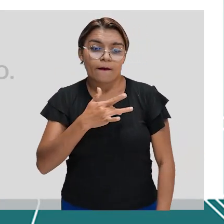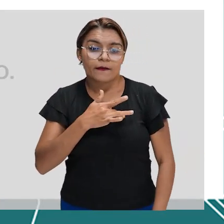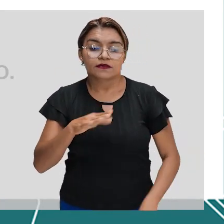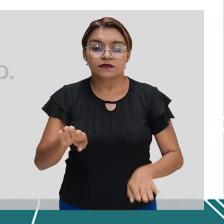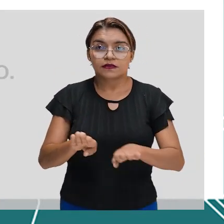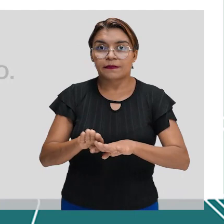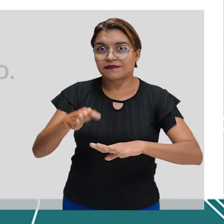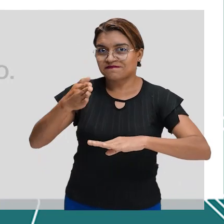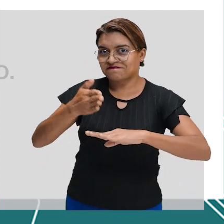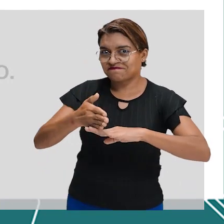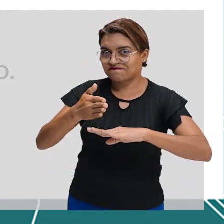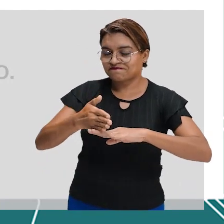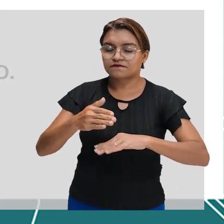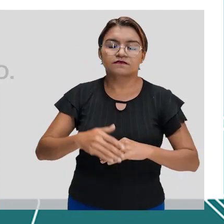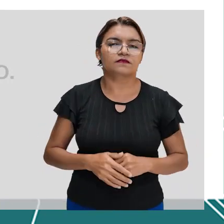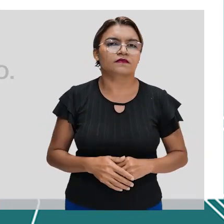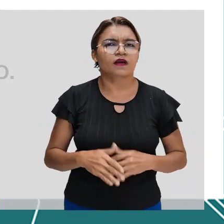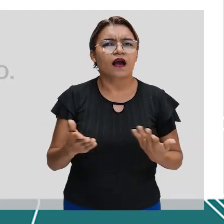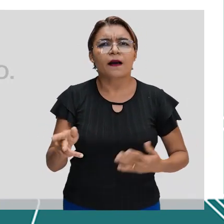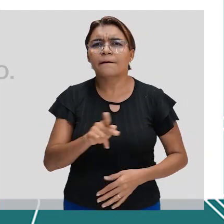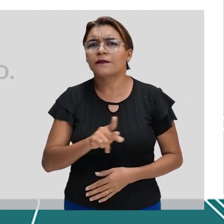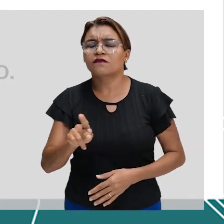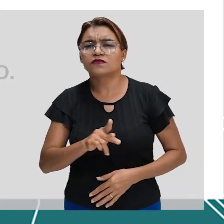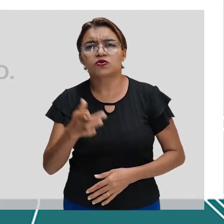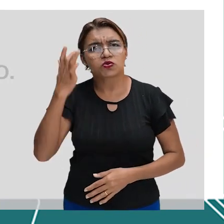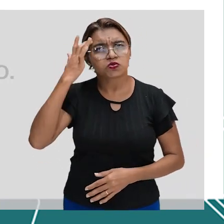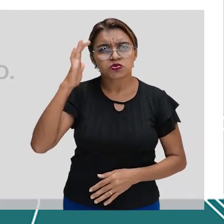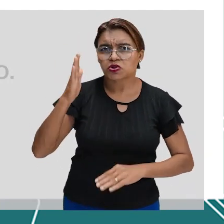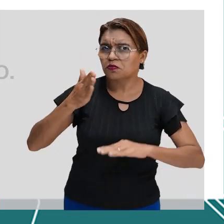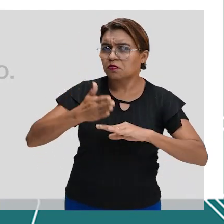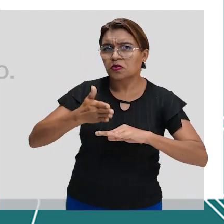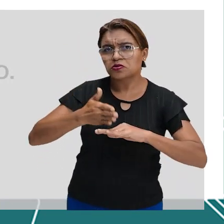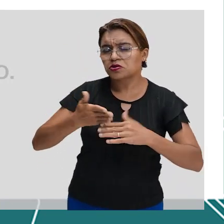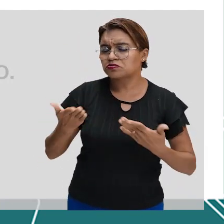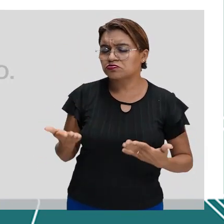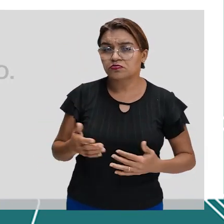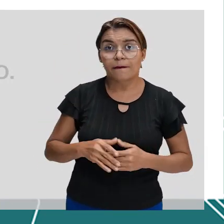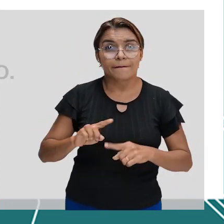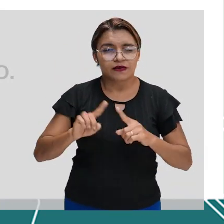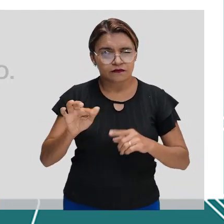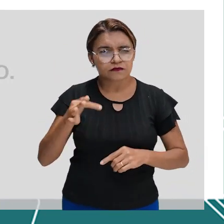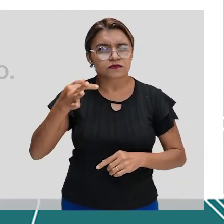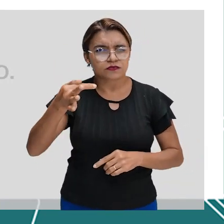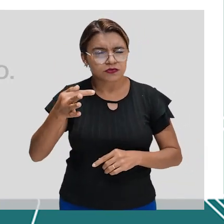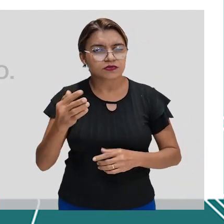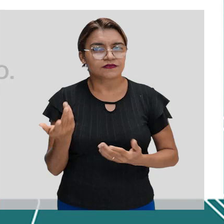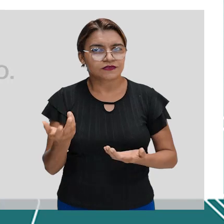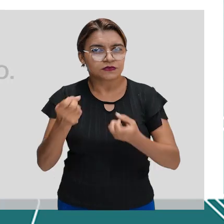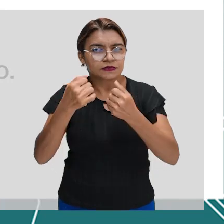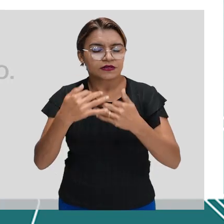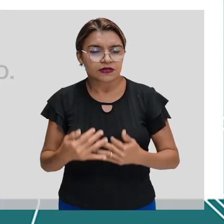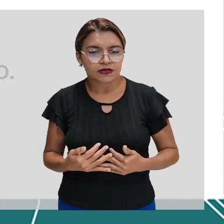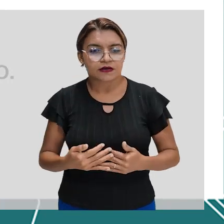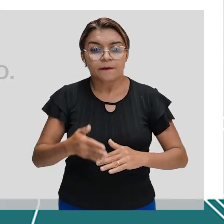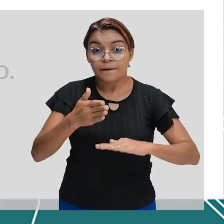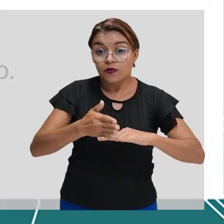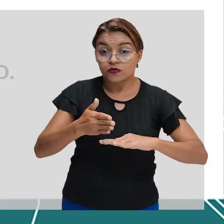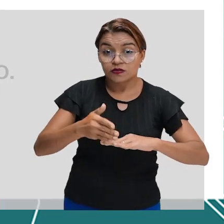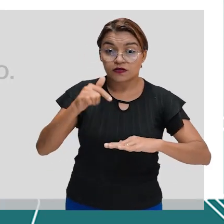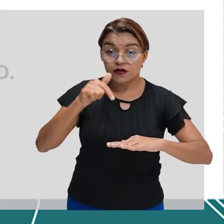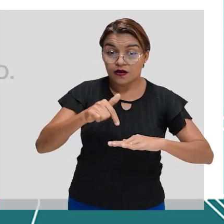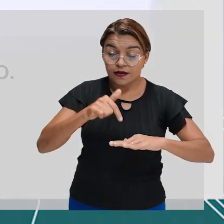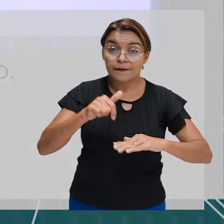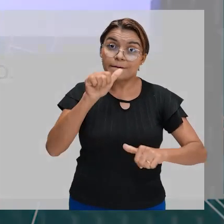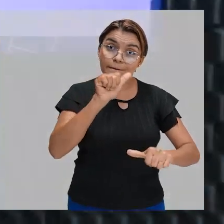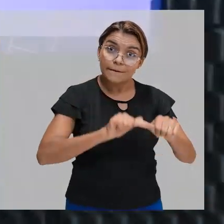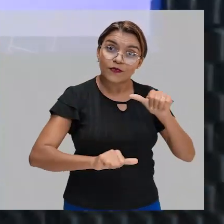e Modernista Cacau mas eu não sei o que é modernismo mas a gente já trabalha aqui com o futuro modernismo é o crash é